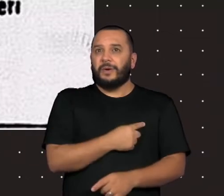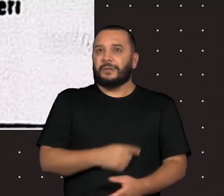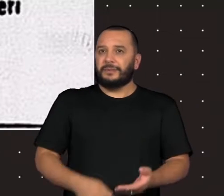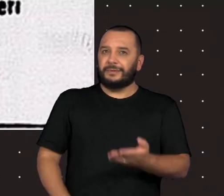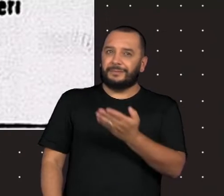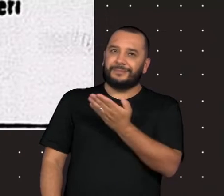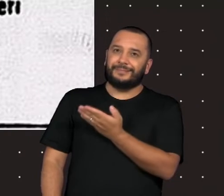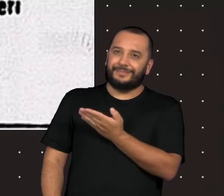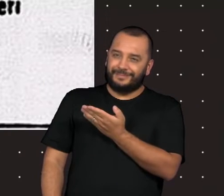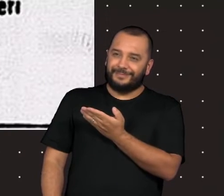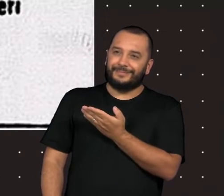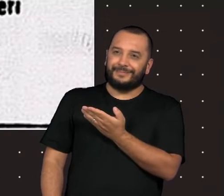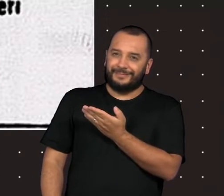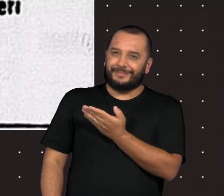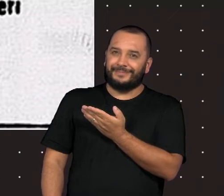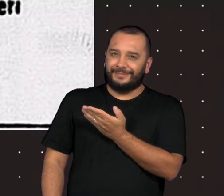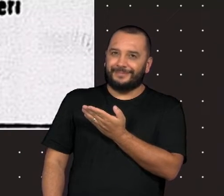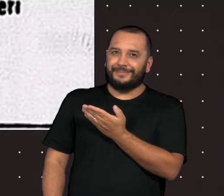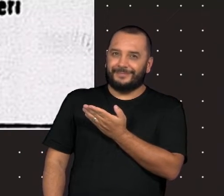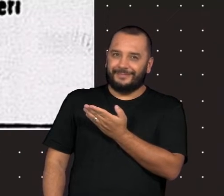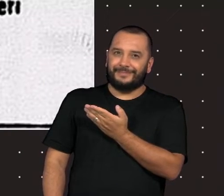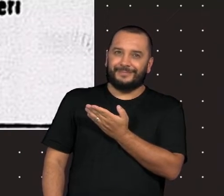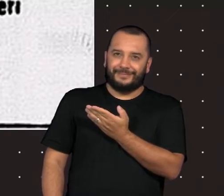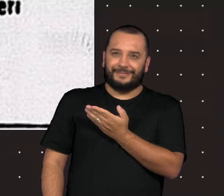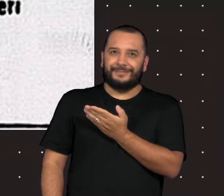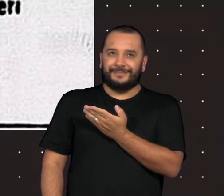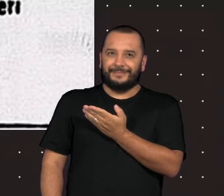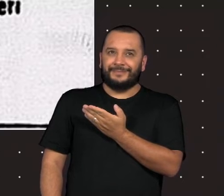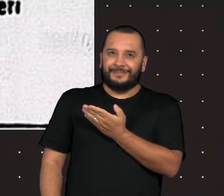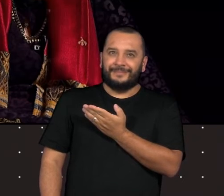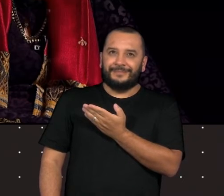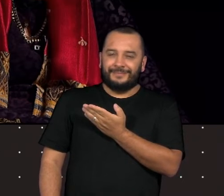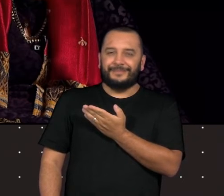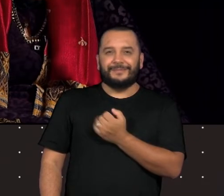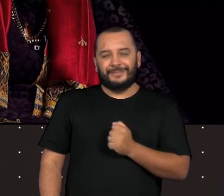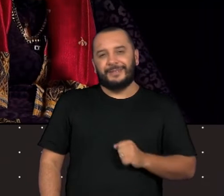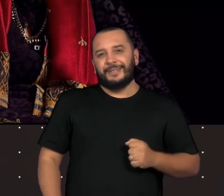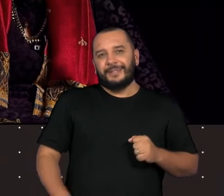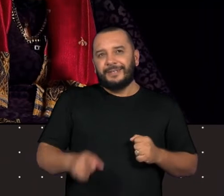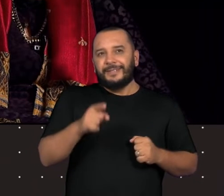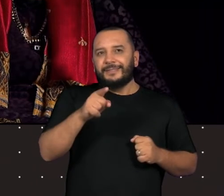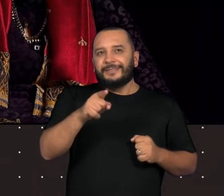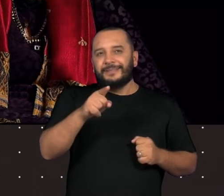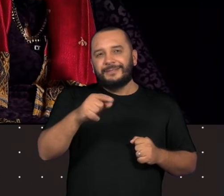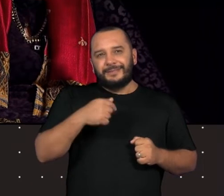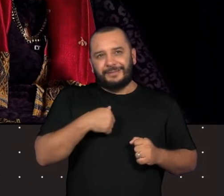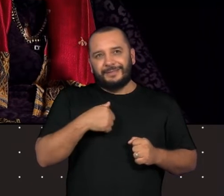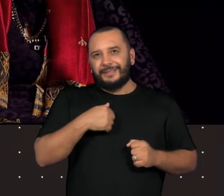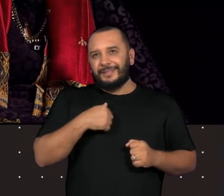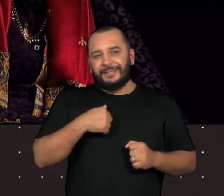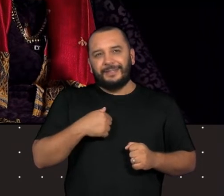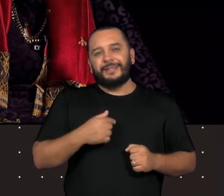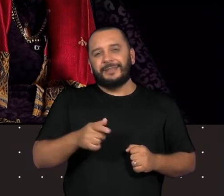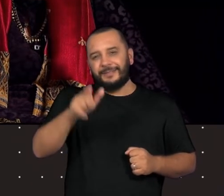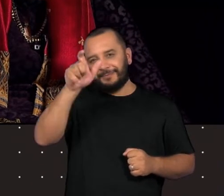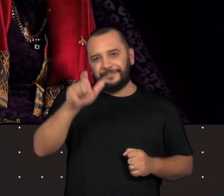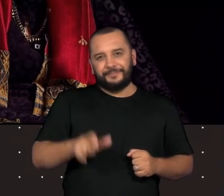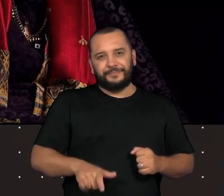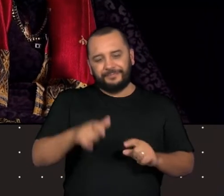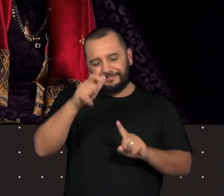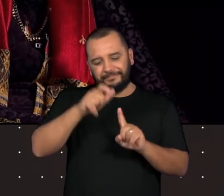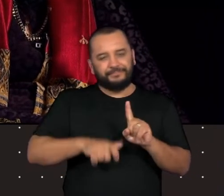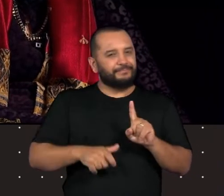Castro Alves pede passagem, uma remontagem em direção do Guarnieri. Você fazia uma Pórcia encantadora.